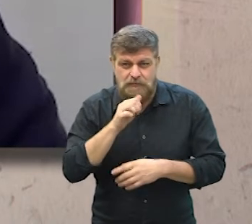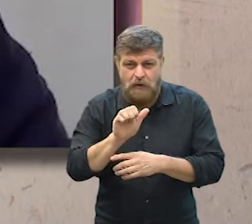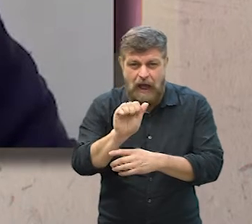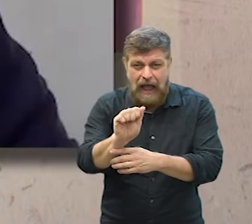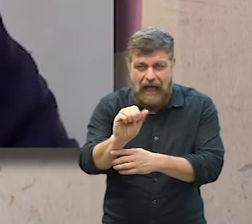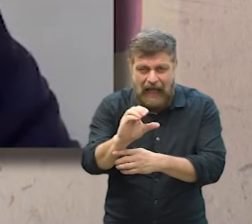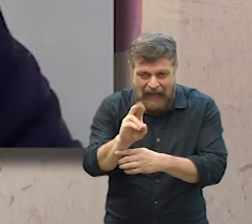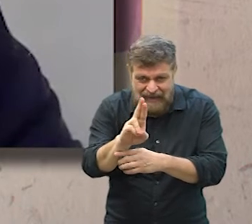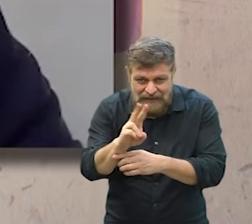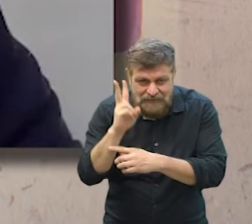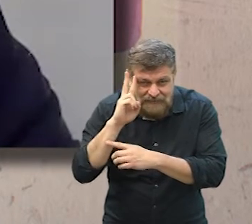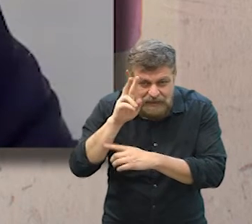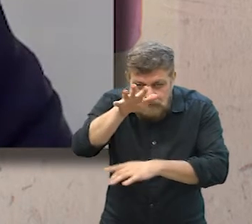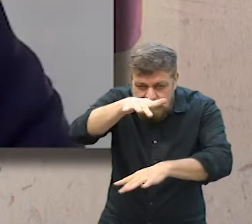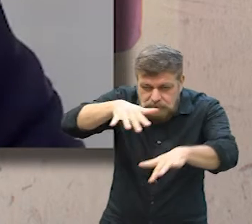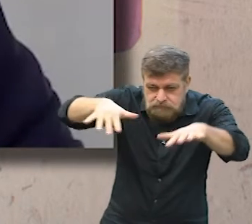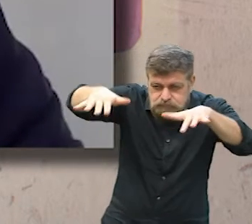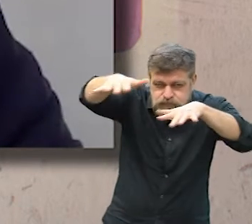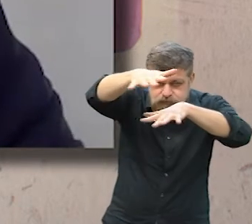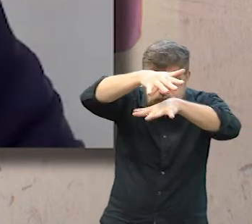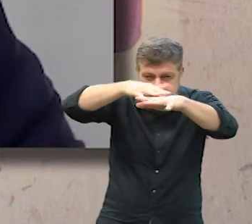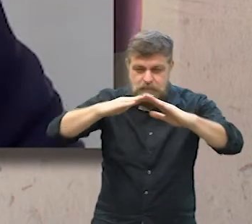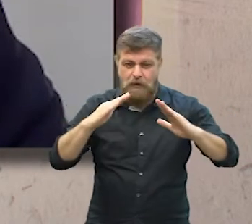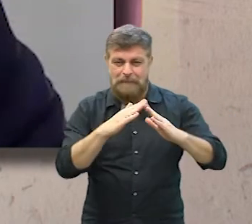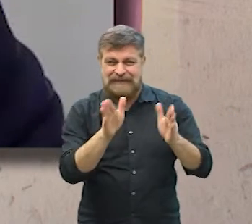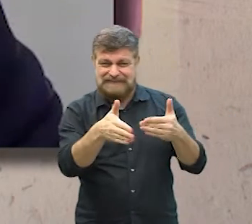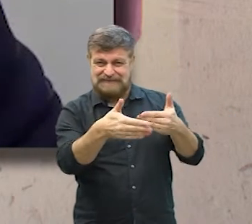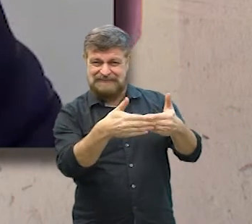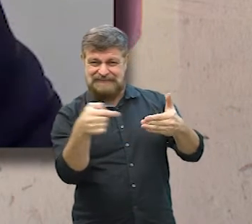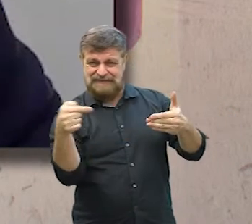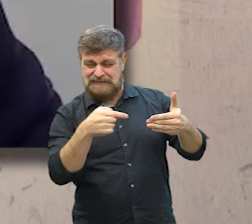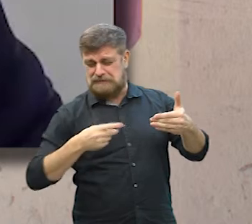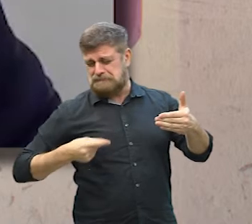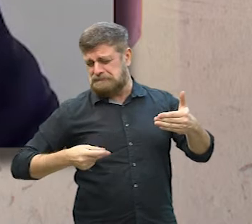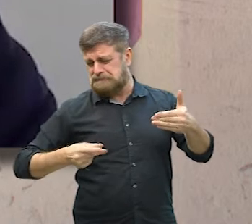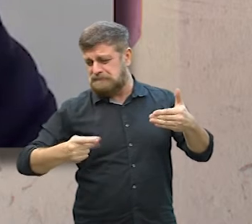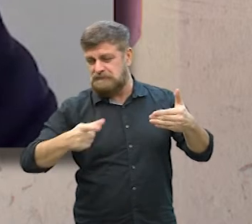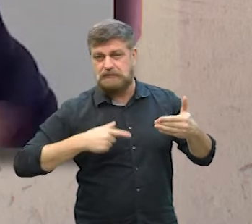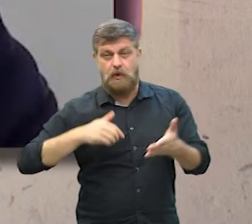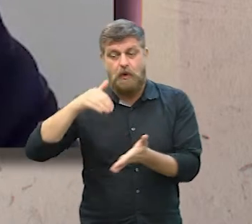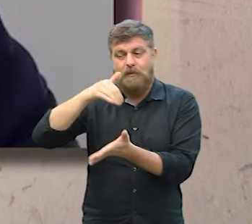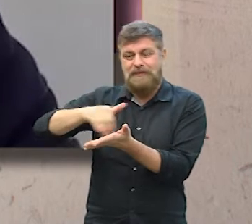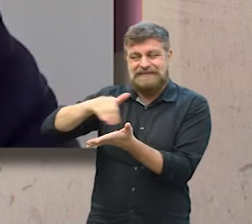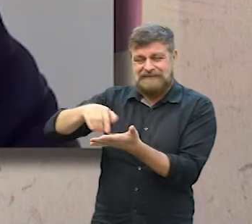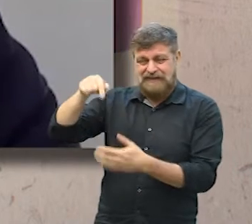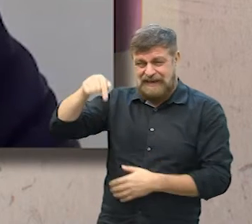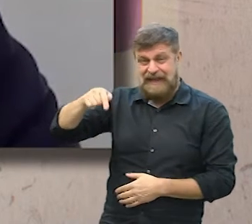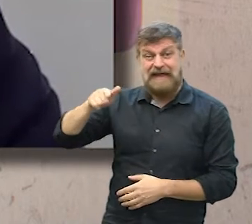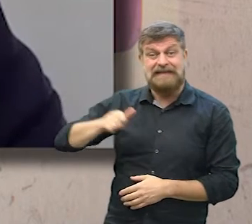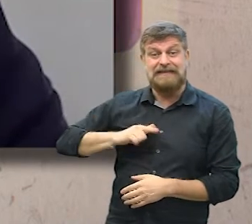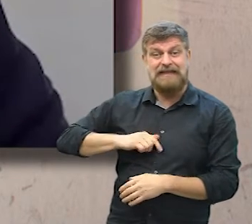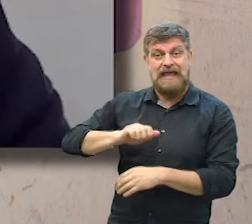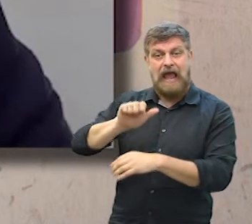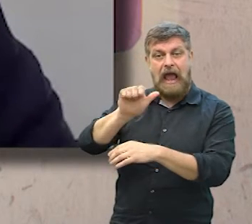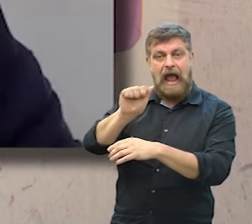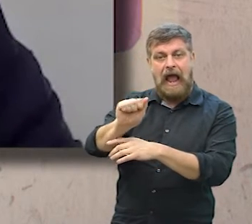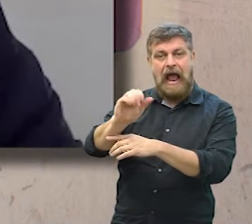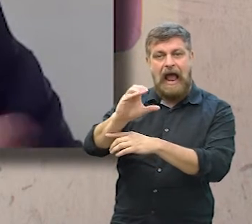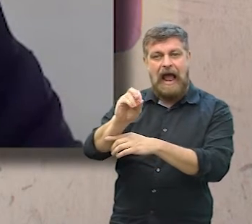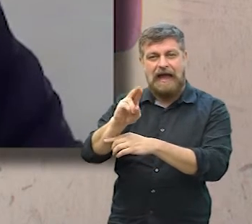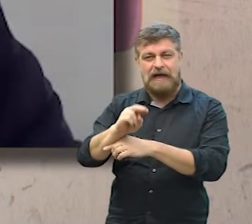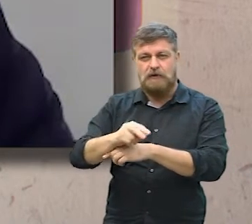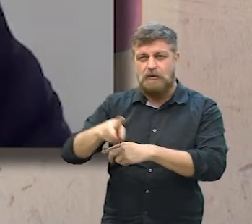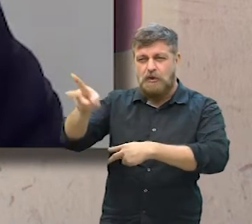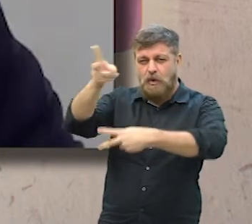a ácaro e entra num ambiente ou numa casa de praia que está fechada há um tempão, ou vai no escritório, enfim,